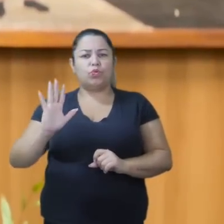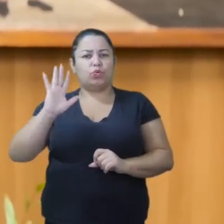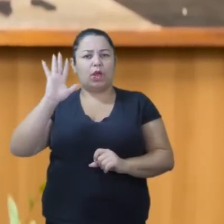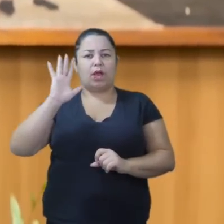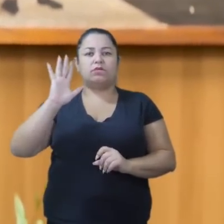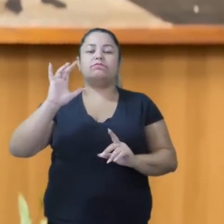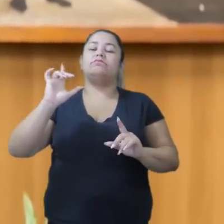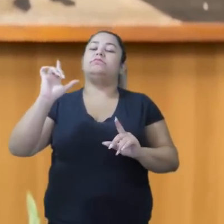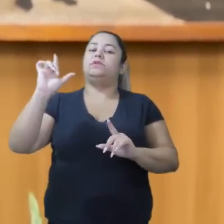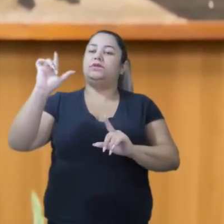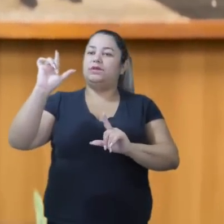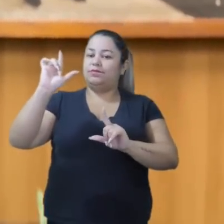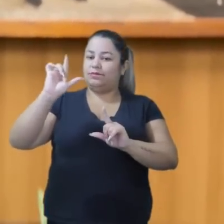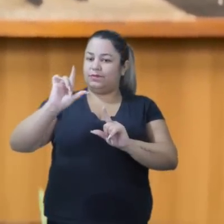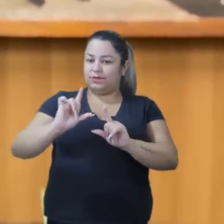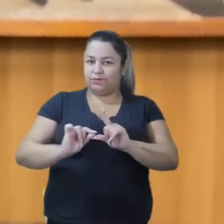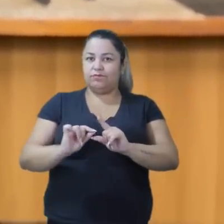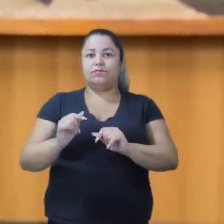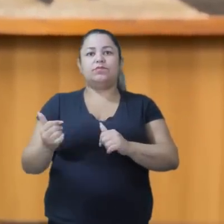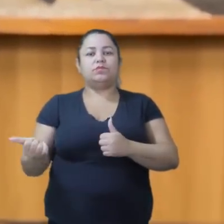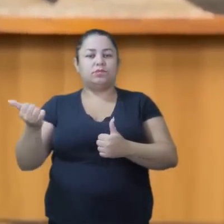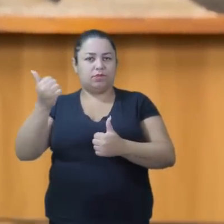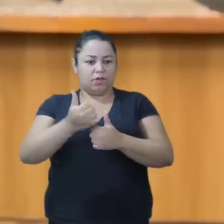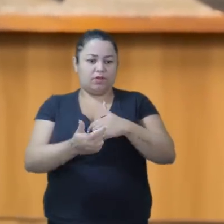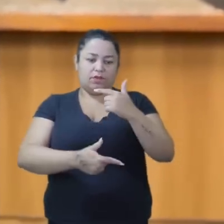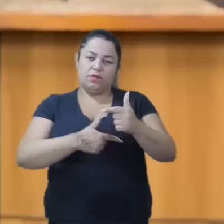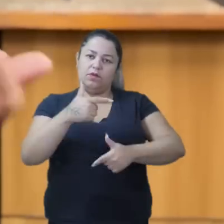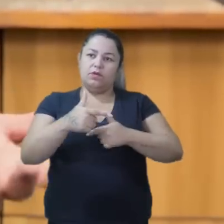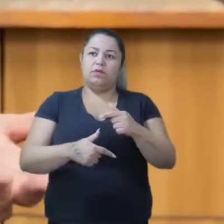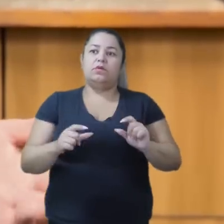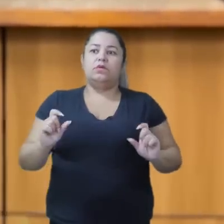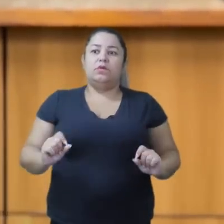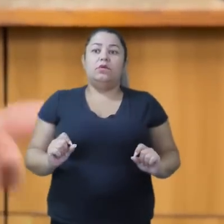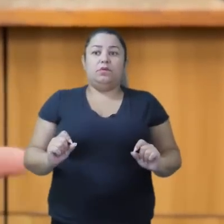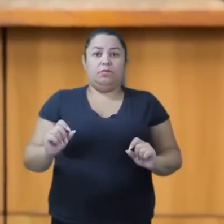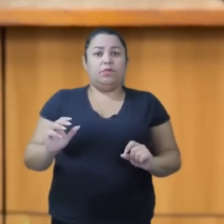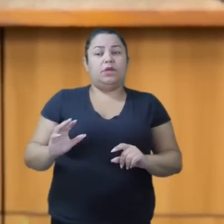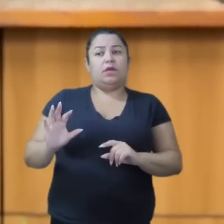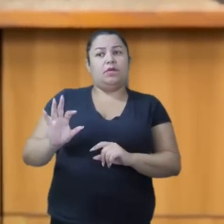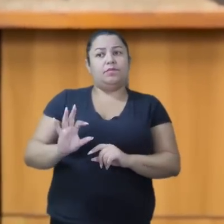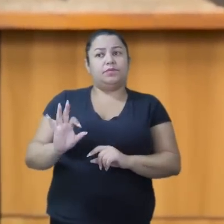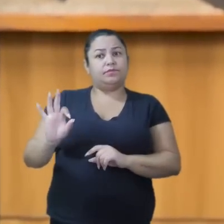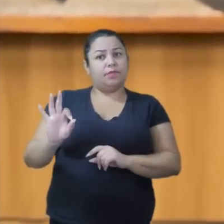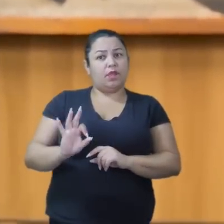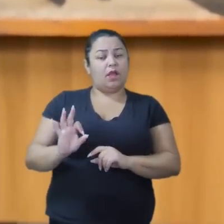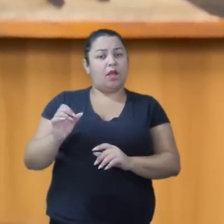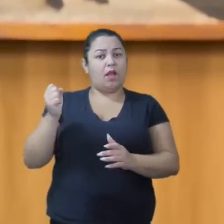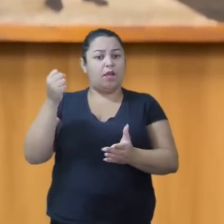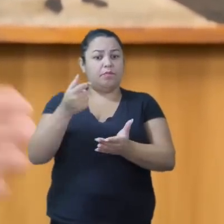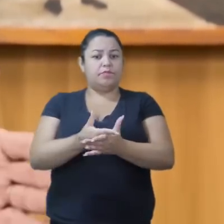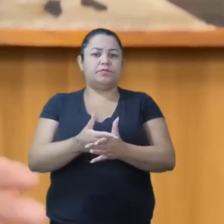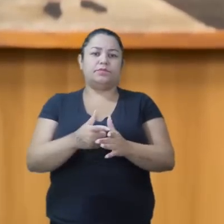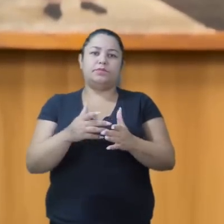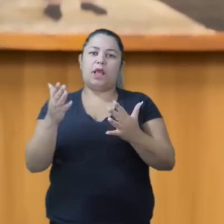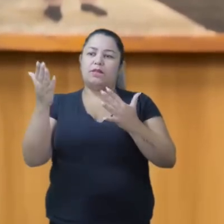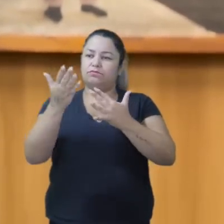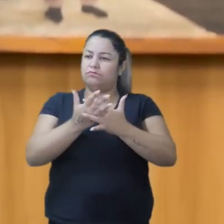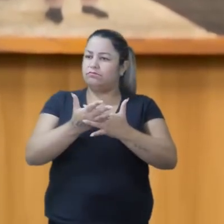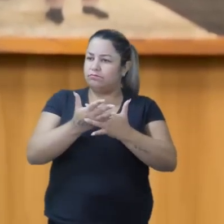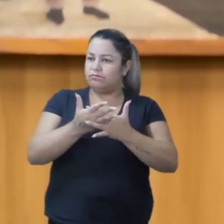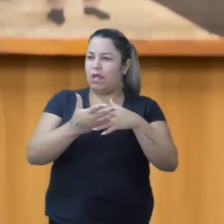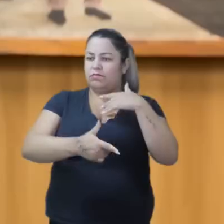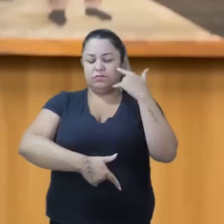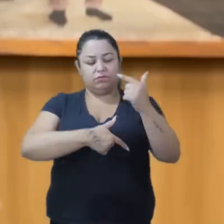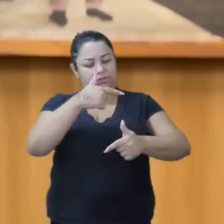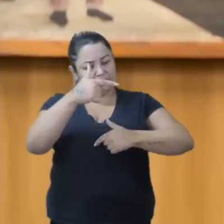aí que tem trabalhadores substituindo isso, reduzindo para mais da metade a parcela que pagavam, ou seja, o crédito do trabalhador e